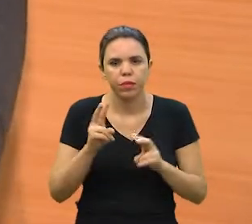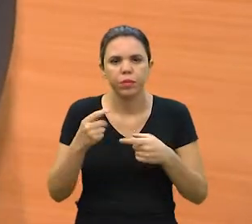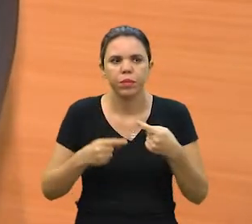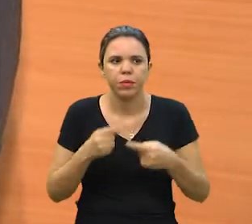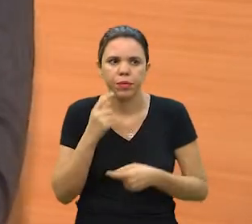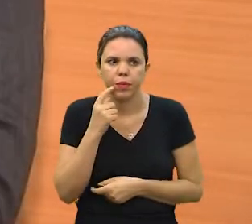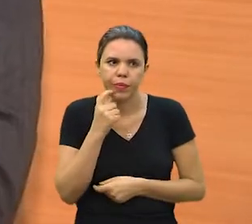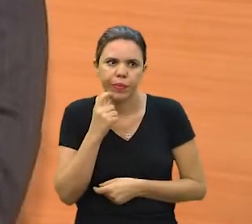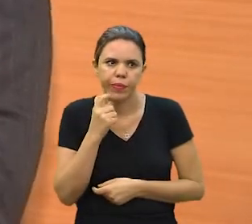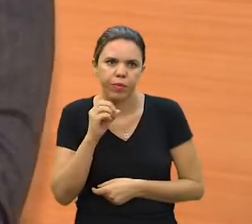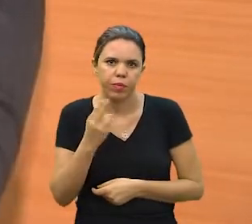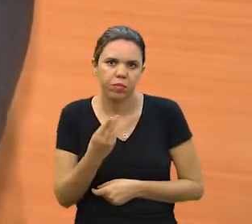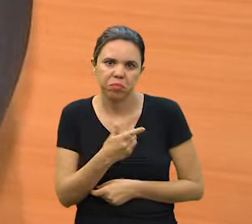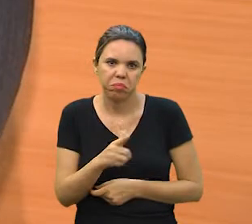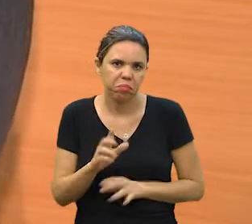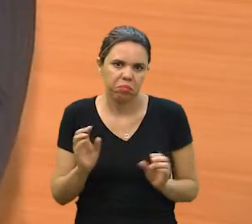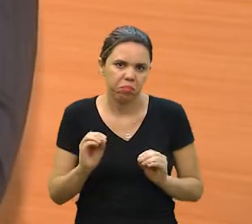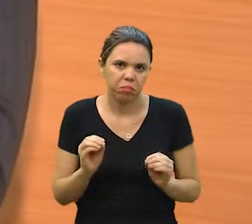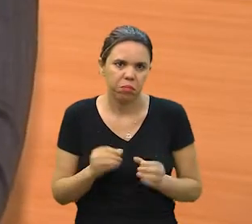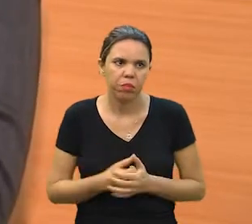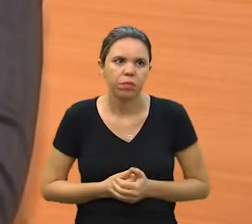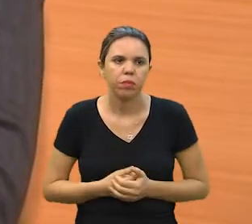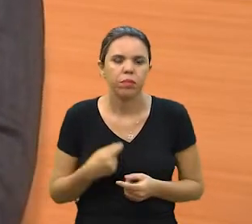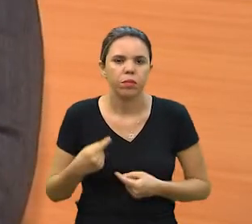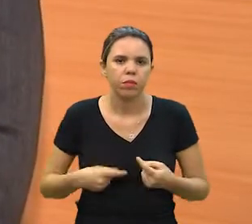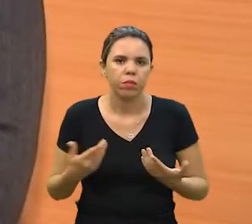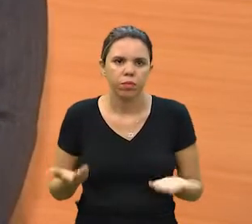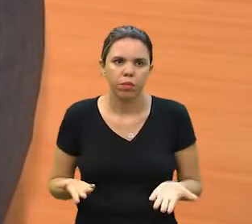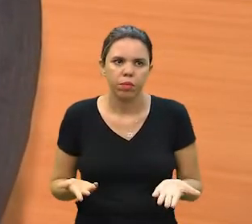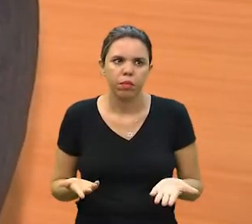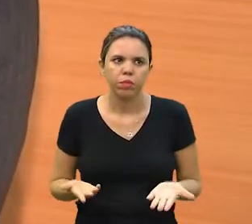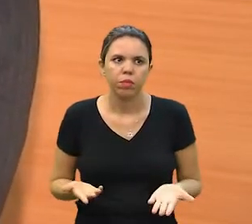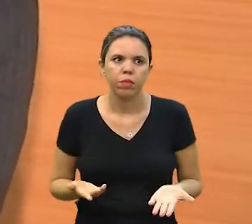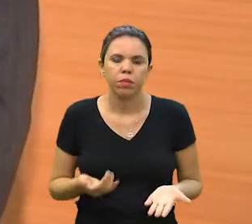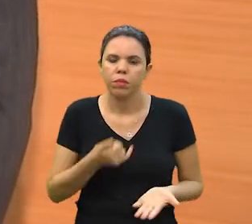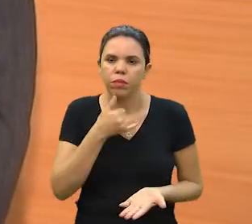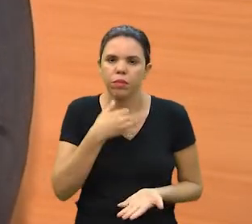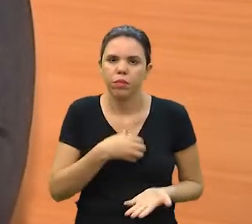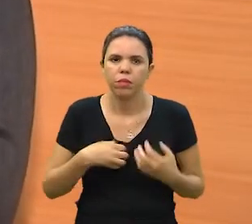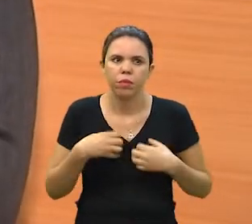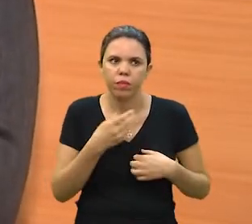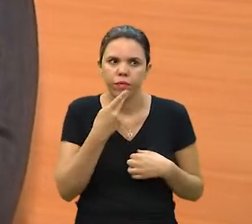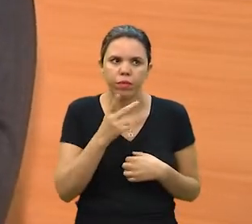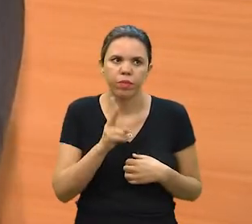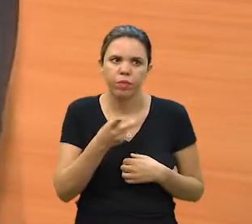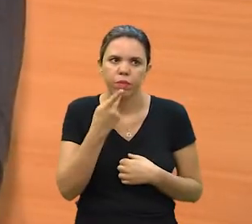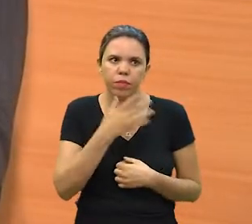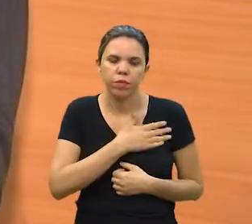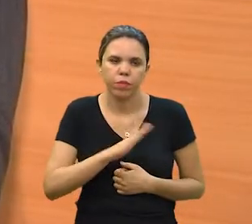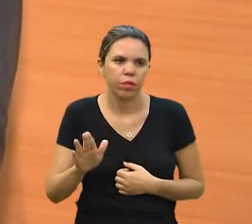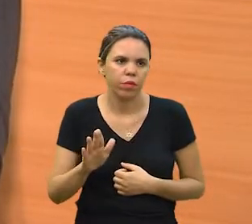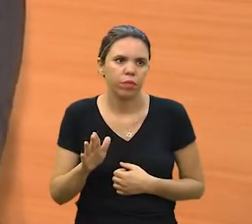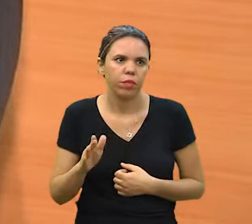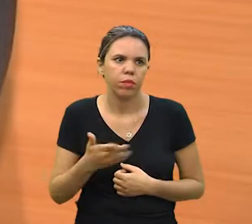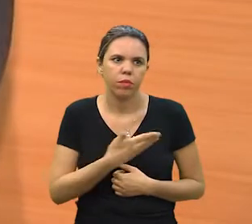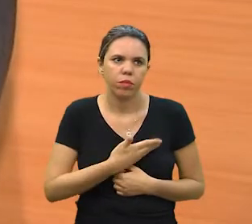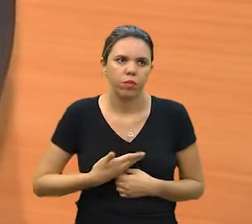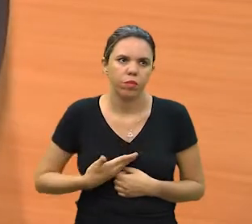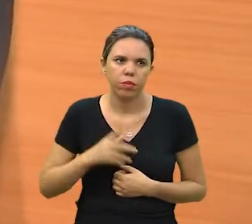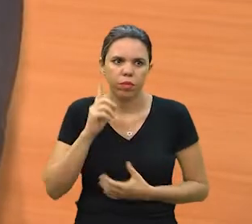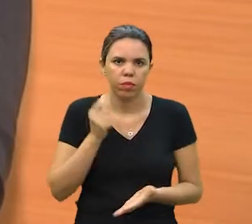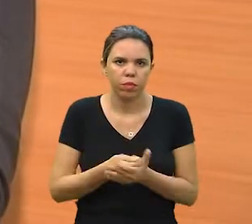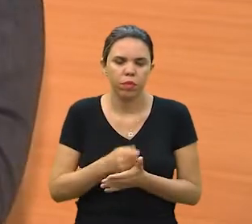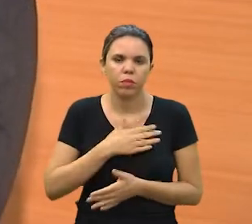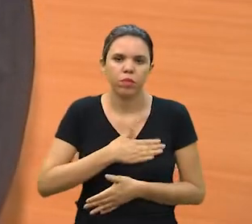entendimento sobre política, ou até não ter entendimento sobre política. Isso é lamentável, o que eu falo sempre, quem não gosta de política vai ser